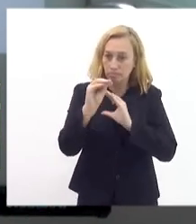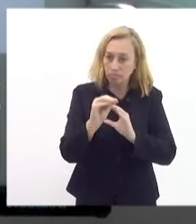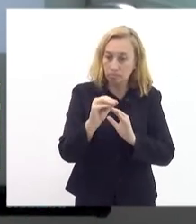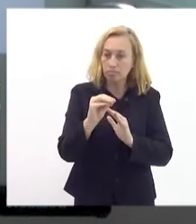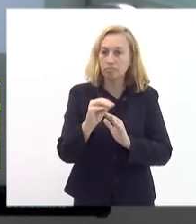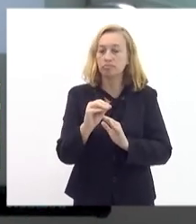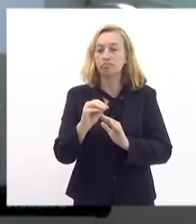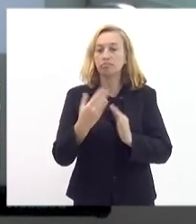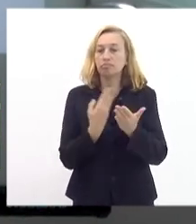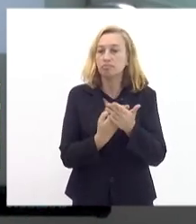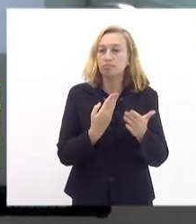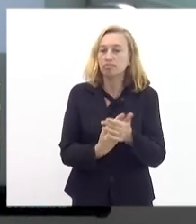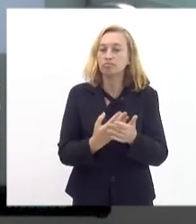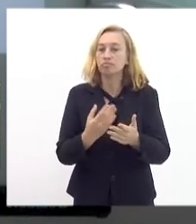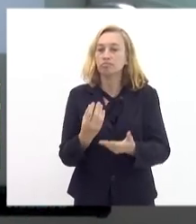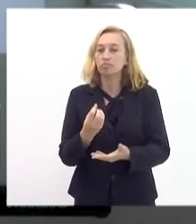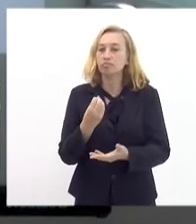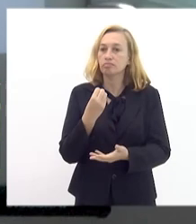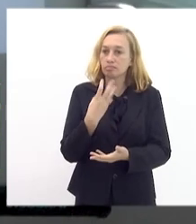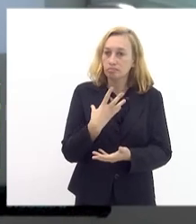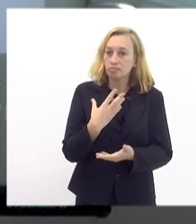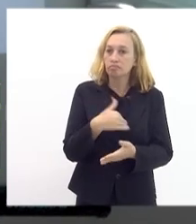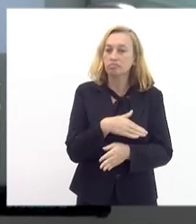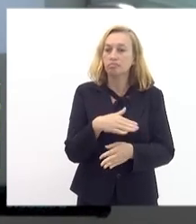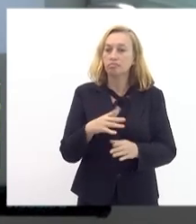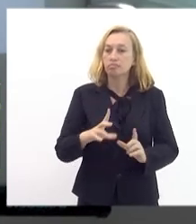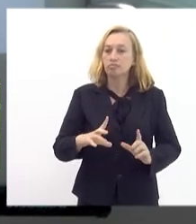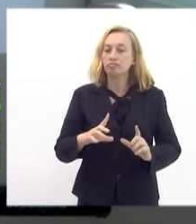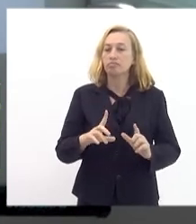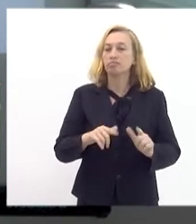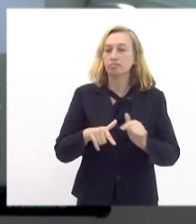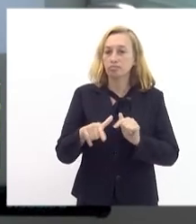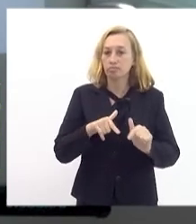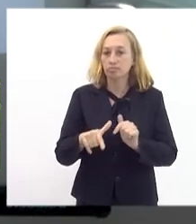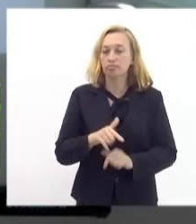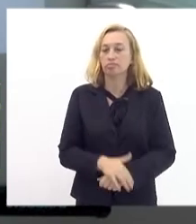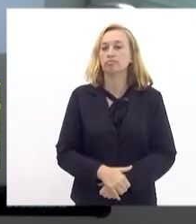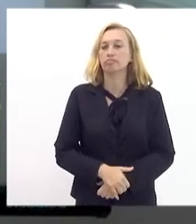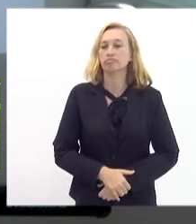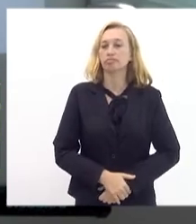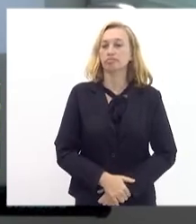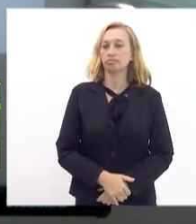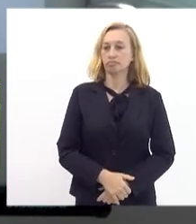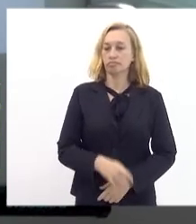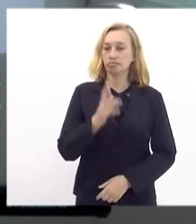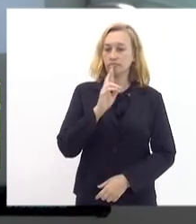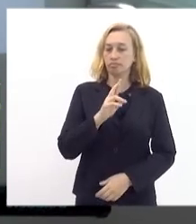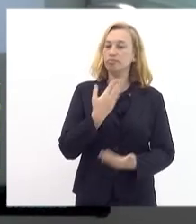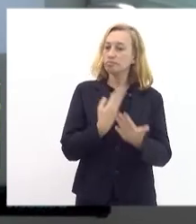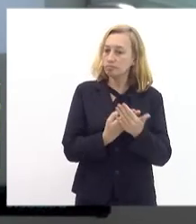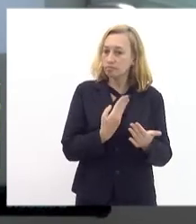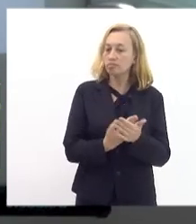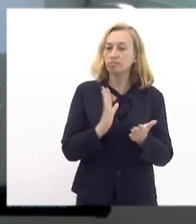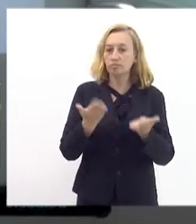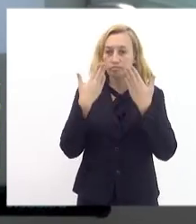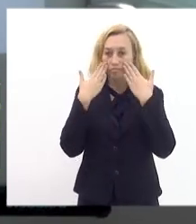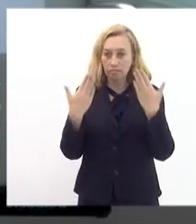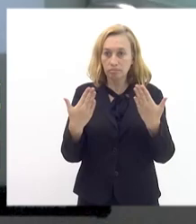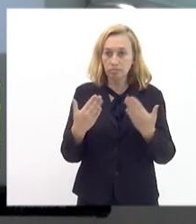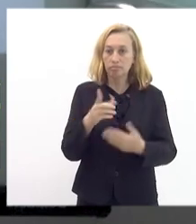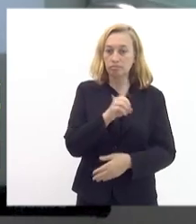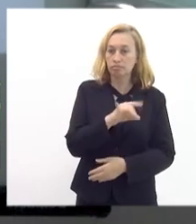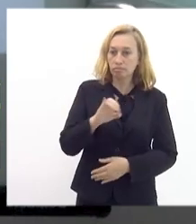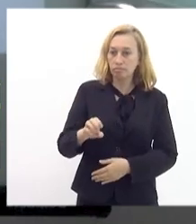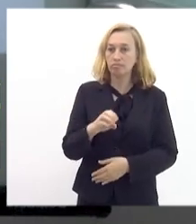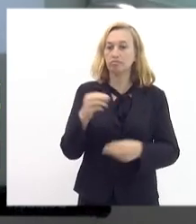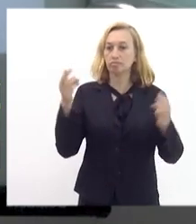um estudo totalmente satisfatório para a sua operação com o resultado o estudo já foi apresentado para